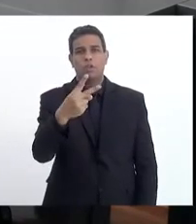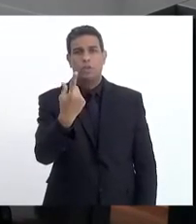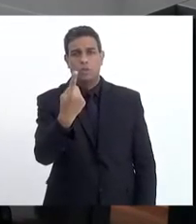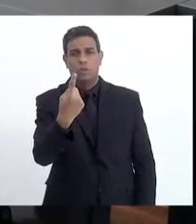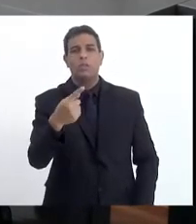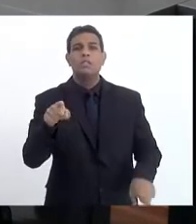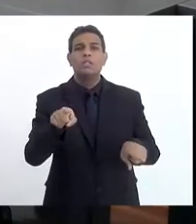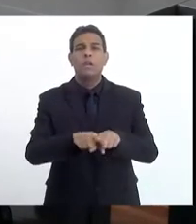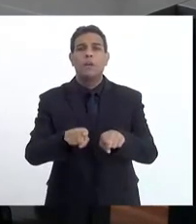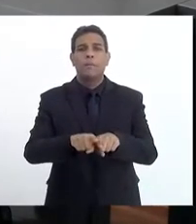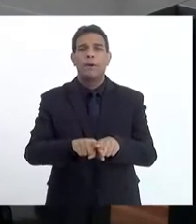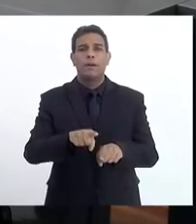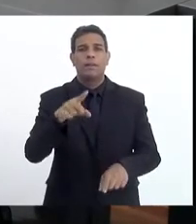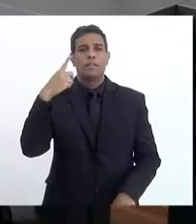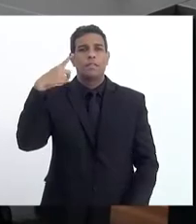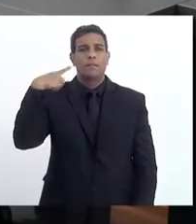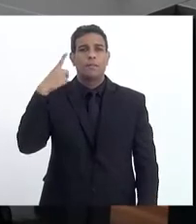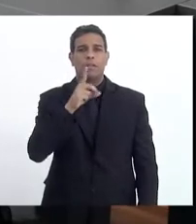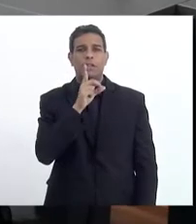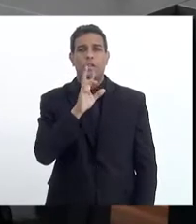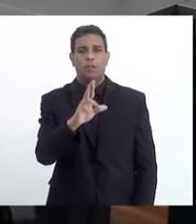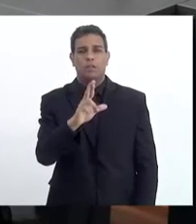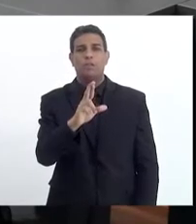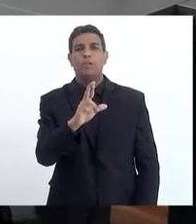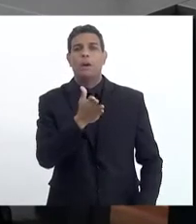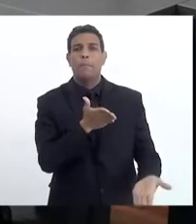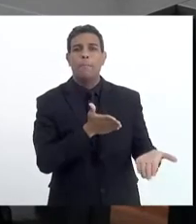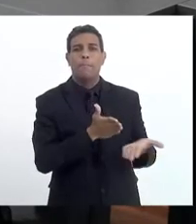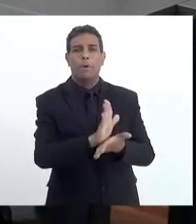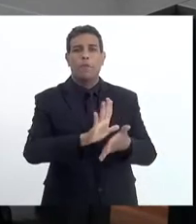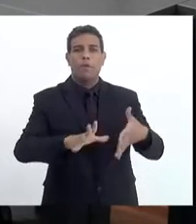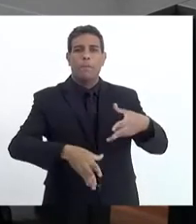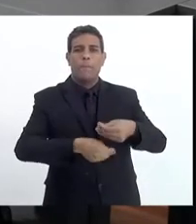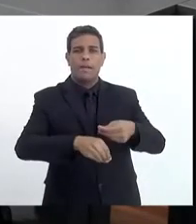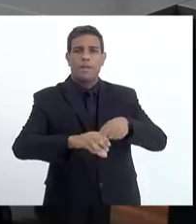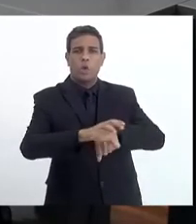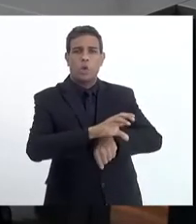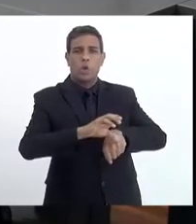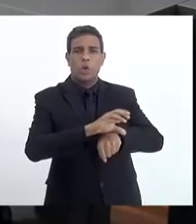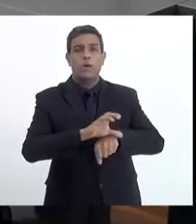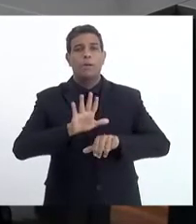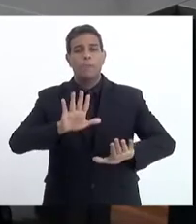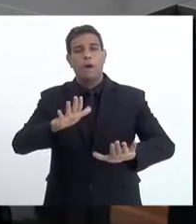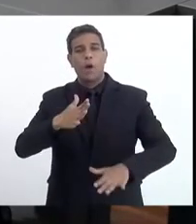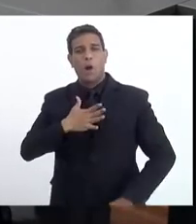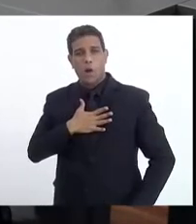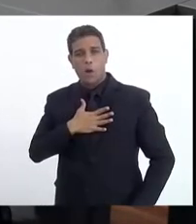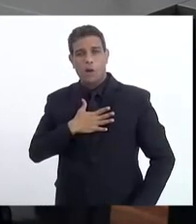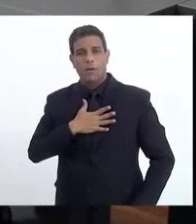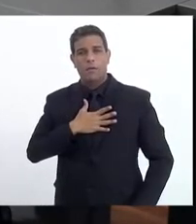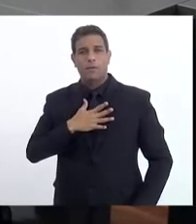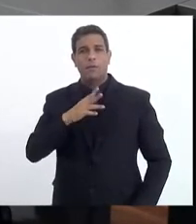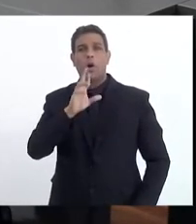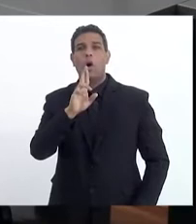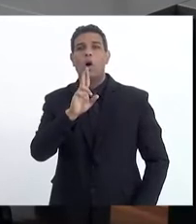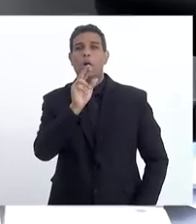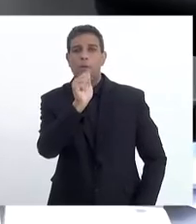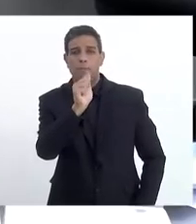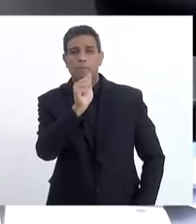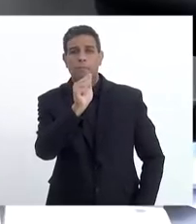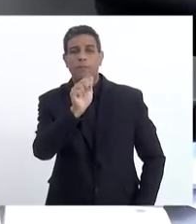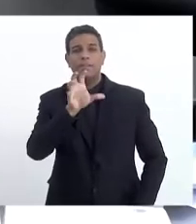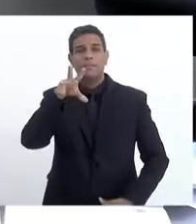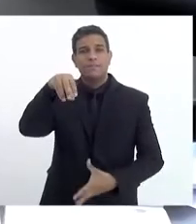Amorim. Parecer pela constitucionalidade. Gostaria de ver o deputado Rodrigo Amorim numa roda